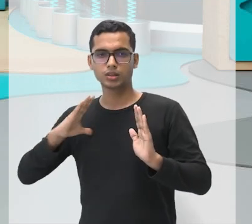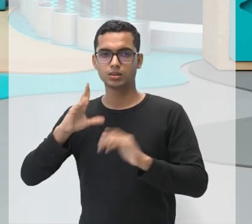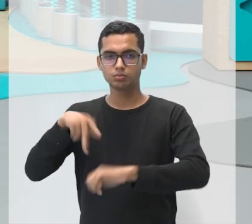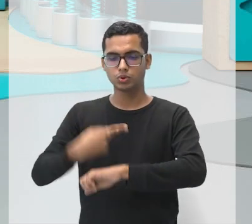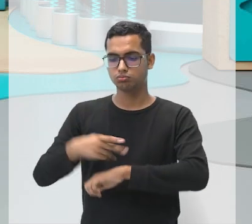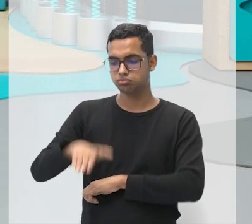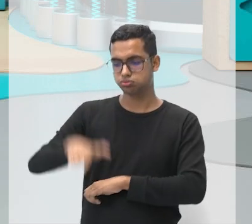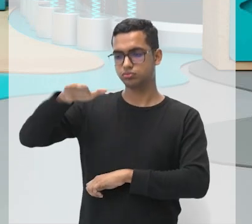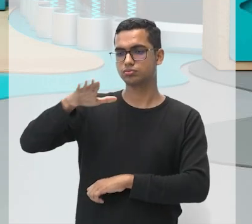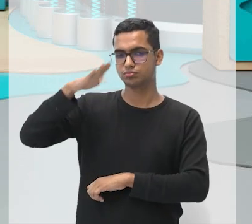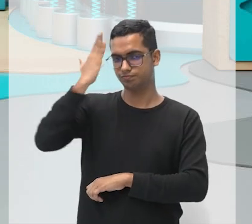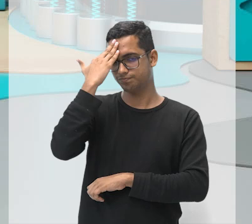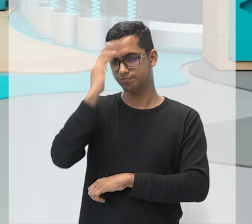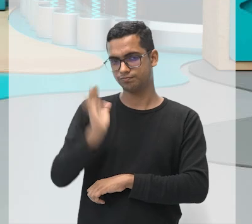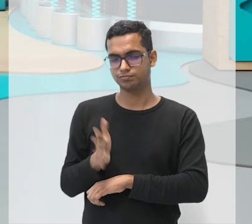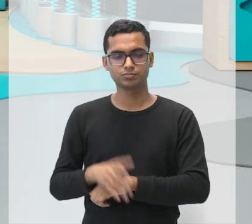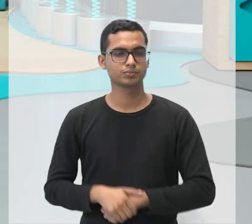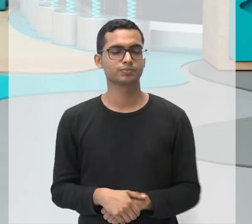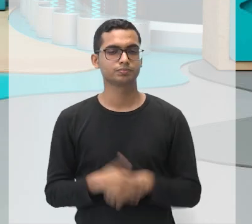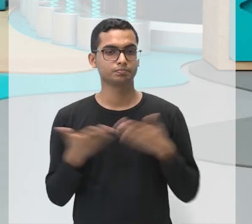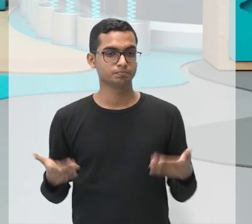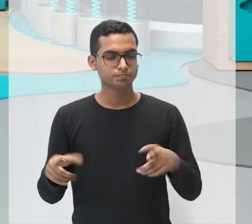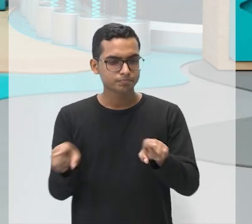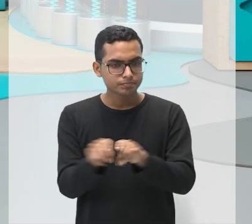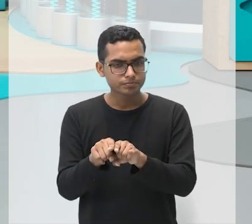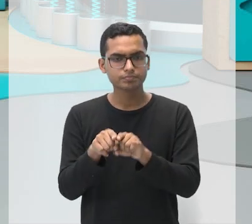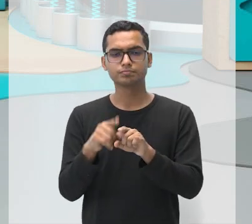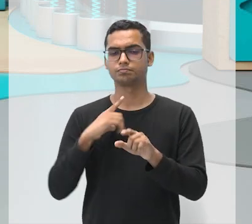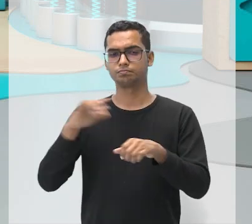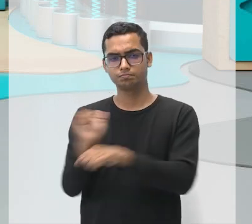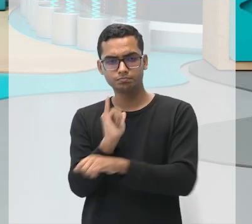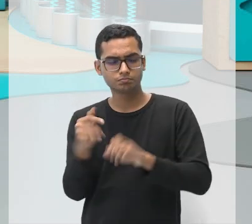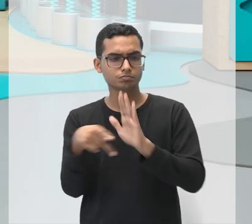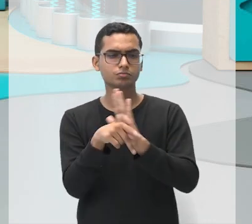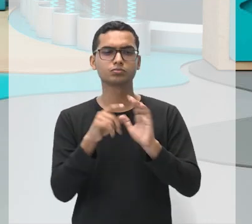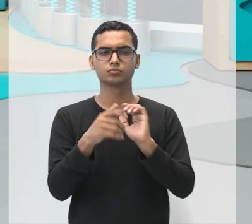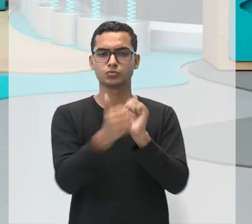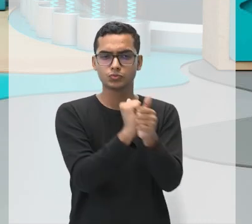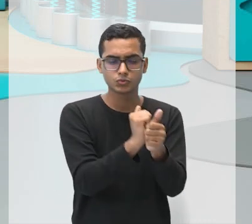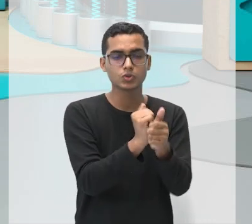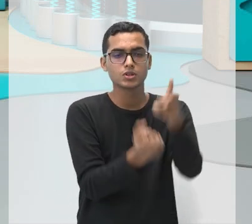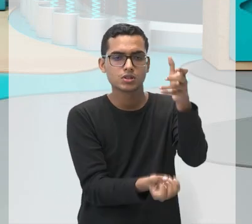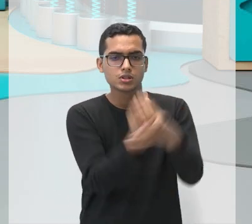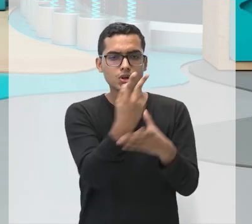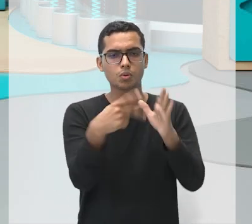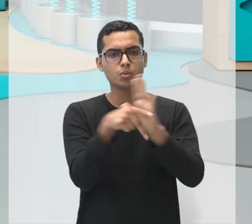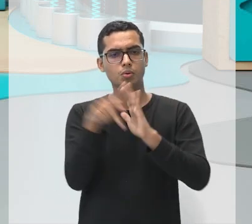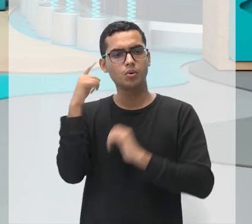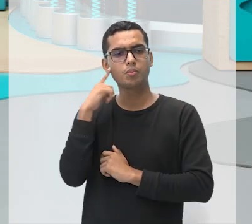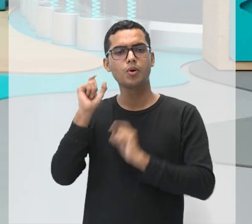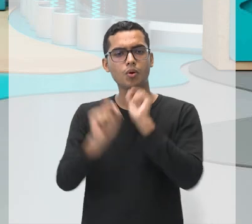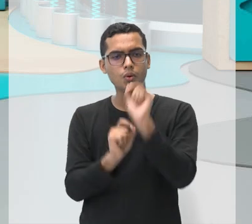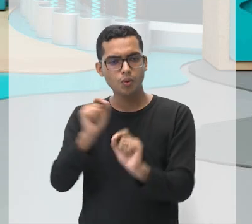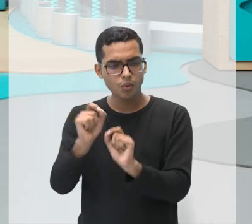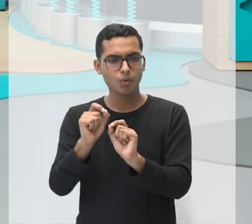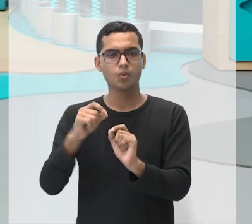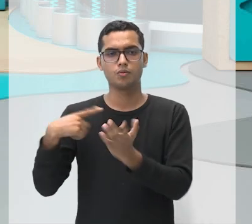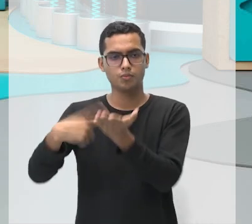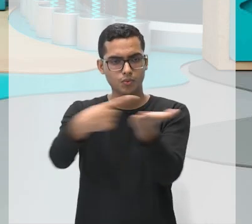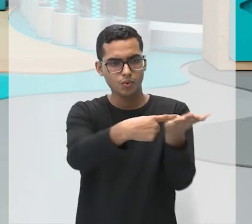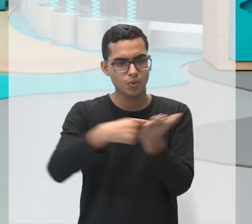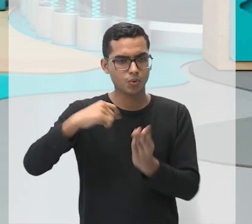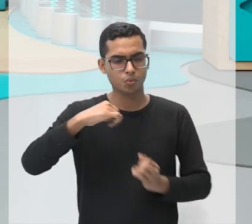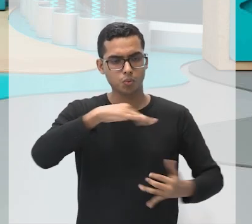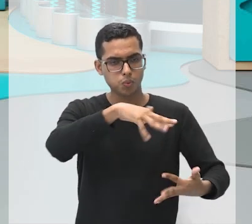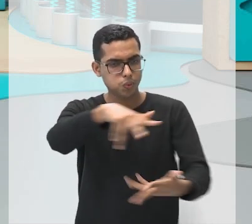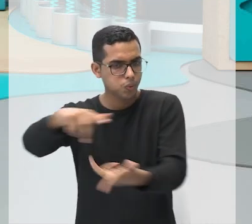essa ferramenta de desenvolvimento esportivo, né, ela foi desenvolvida pela Federação Internacional de Atletismo com o objetivo